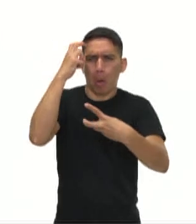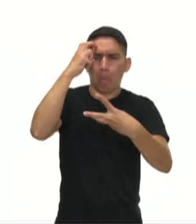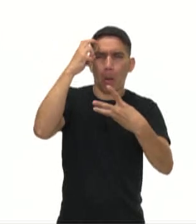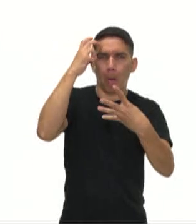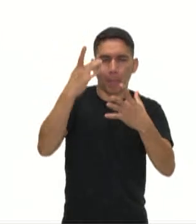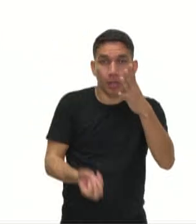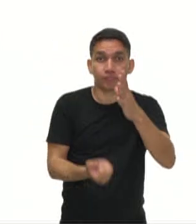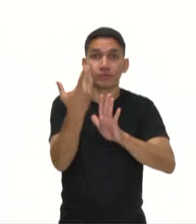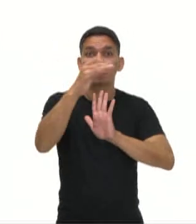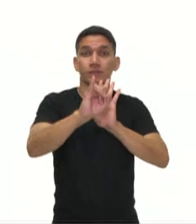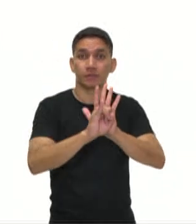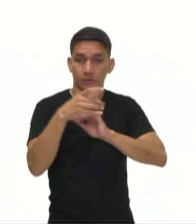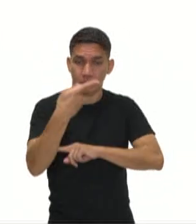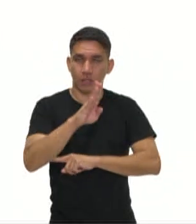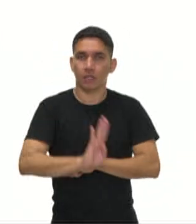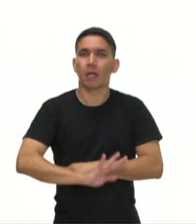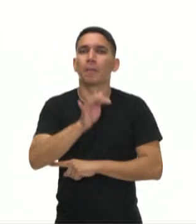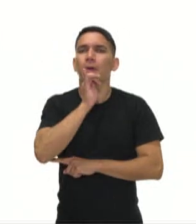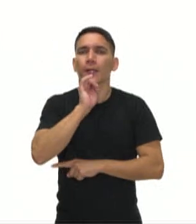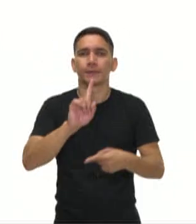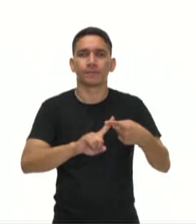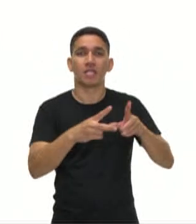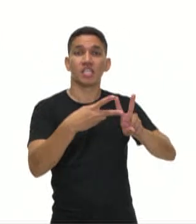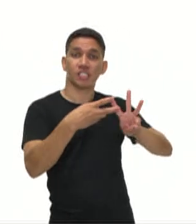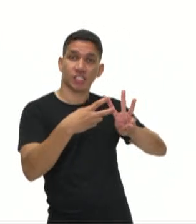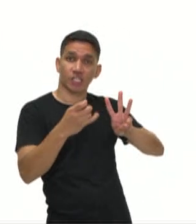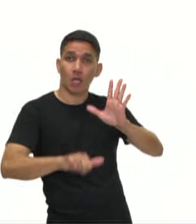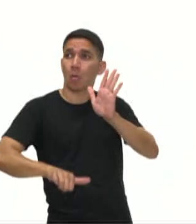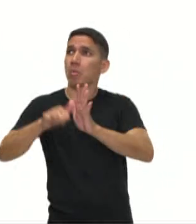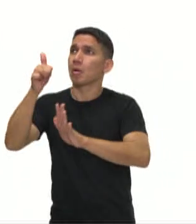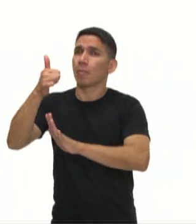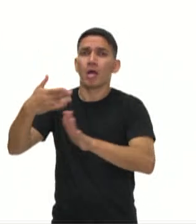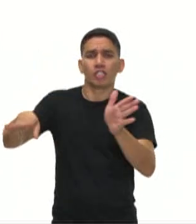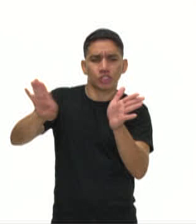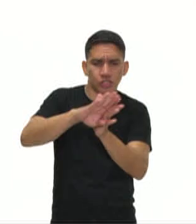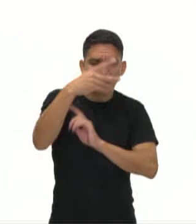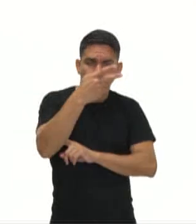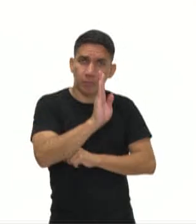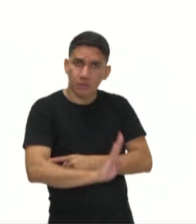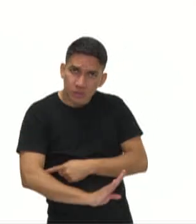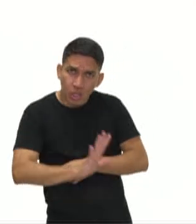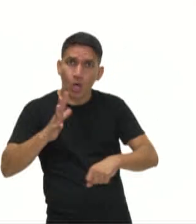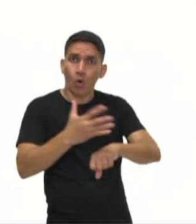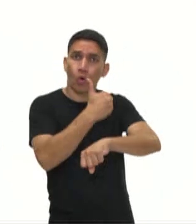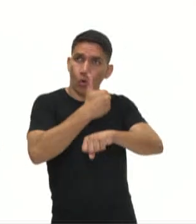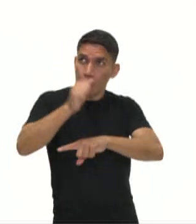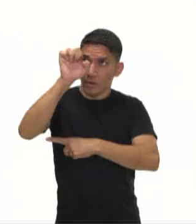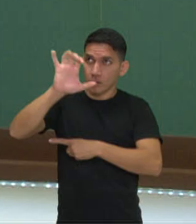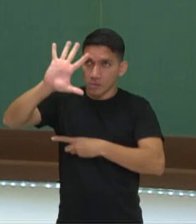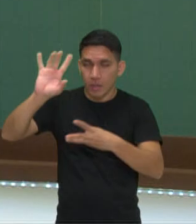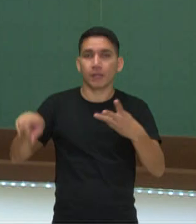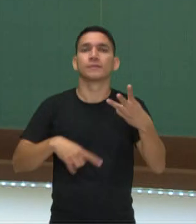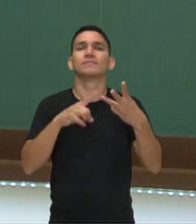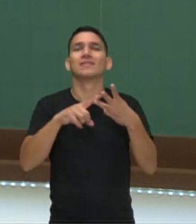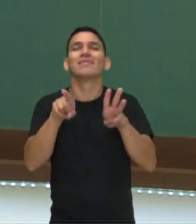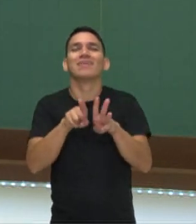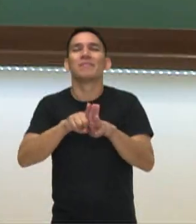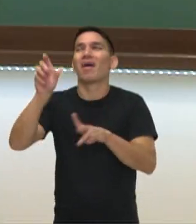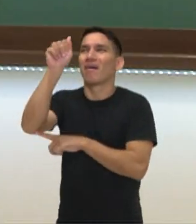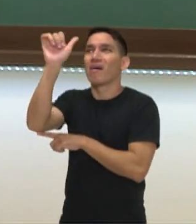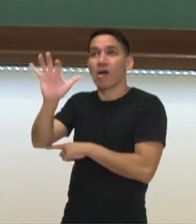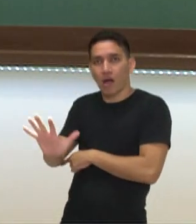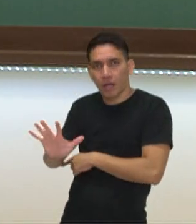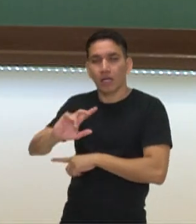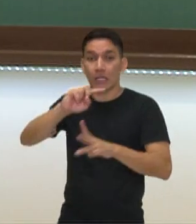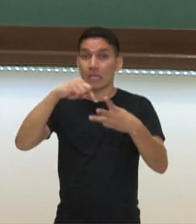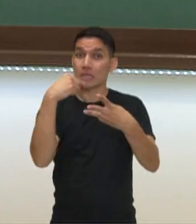nossa identidade, como índios, os primeiros colonizadores, né, os portugueses, os europeus e os africanos, tá? Quando